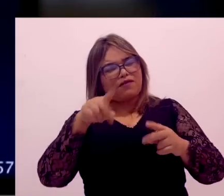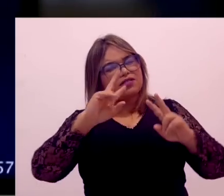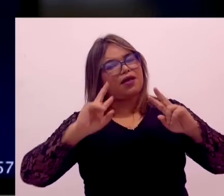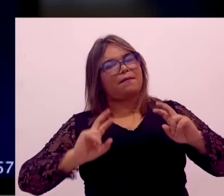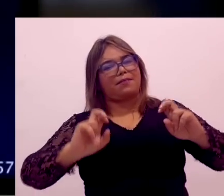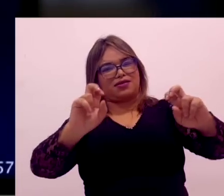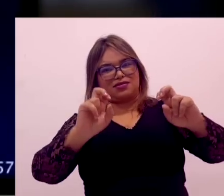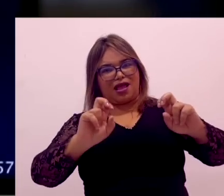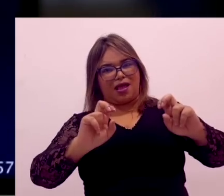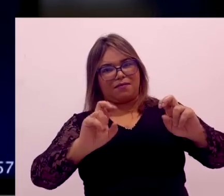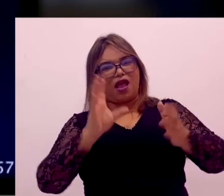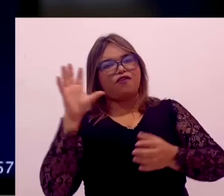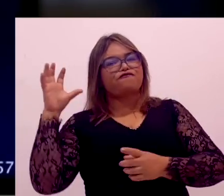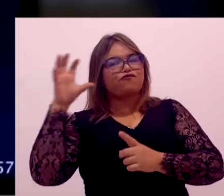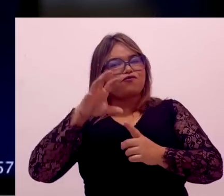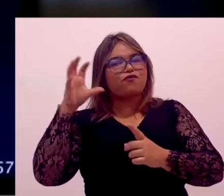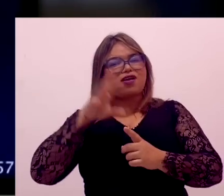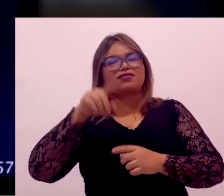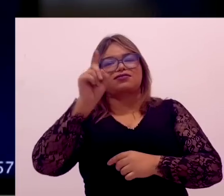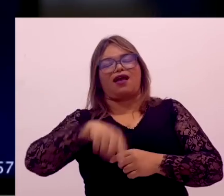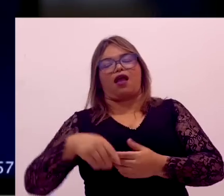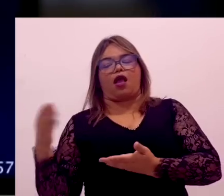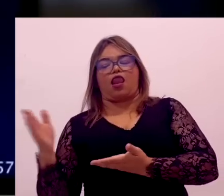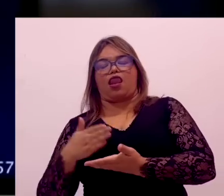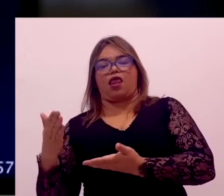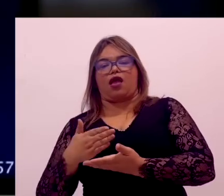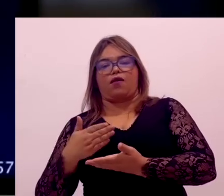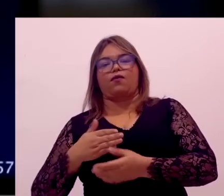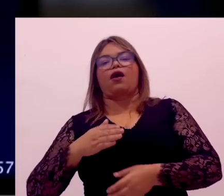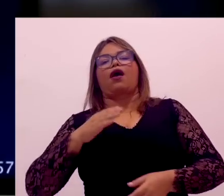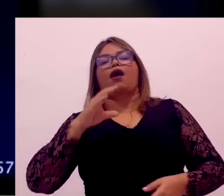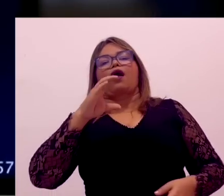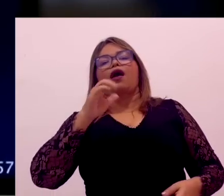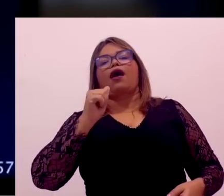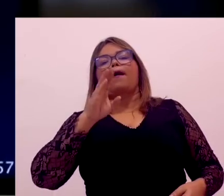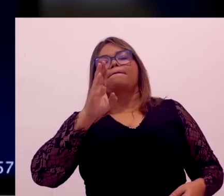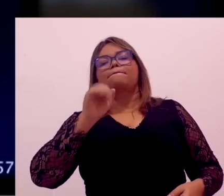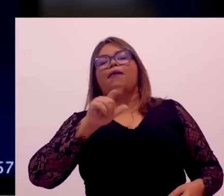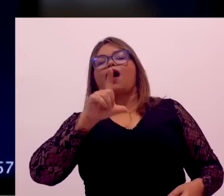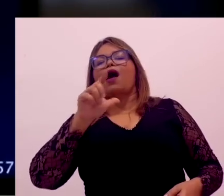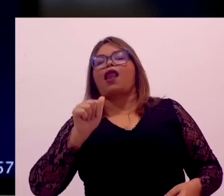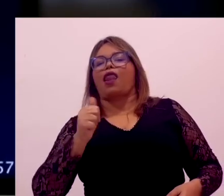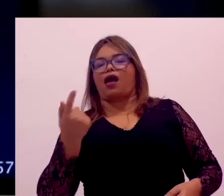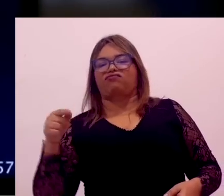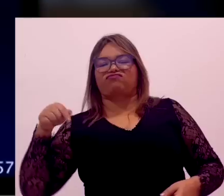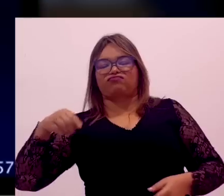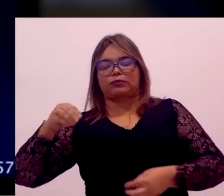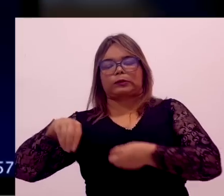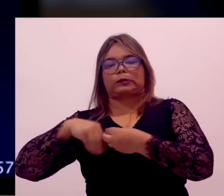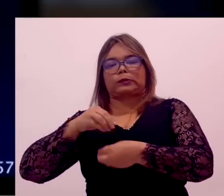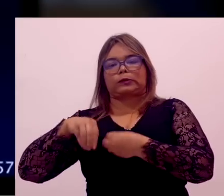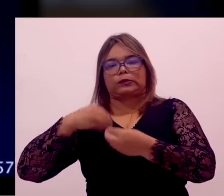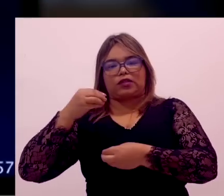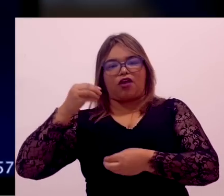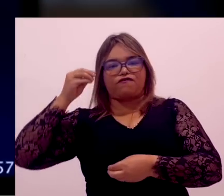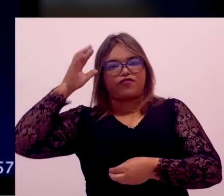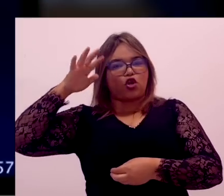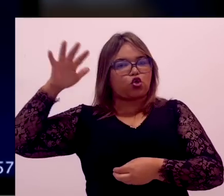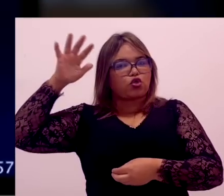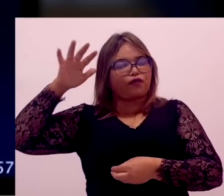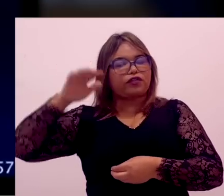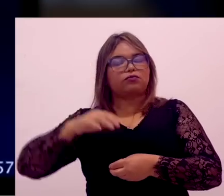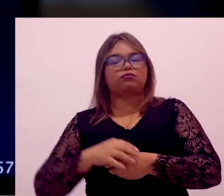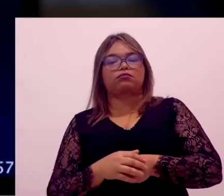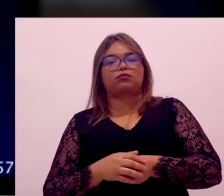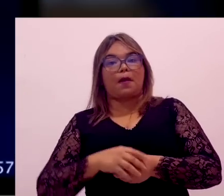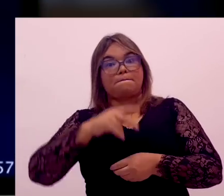pouco compreendida mistura de absurdo com filosofia, o iniciado encontrará a fonte de